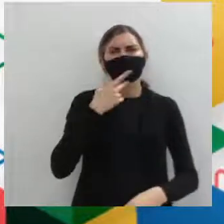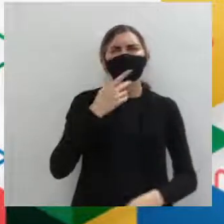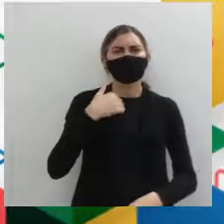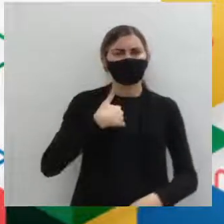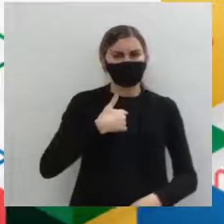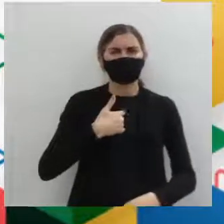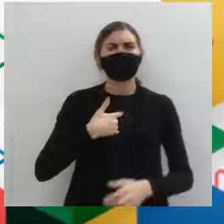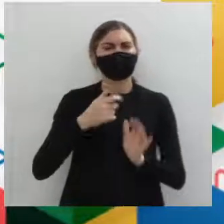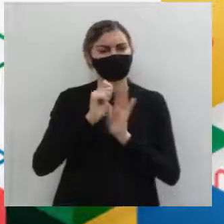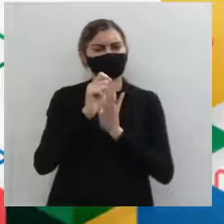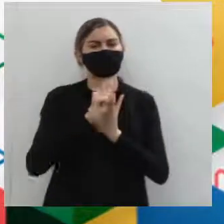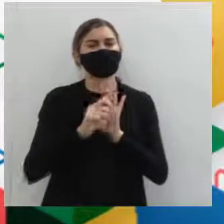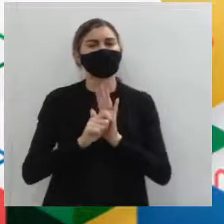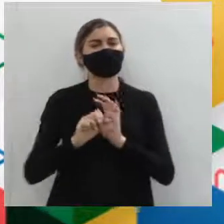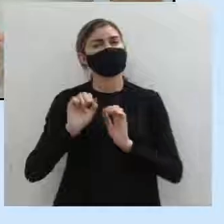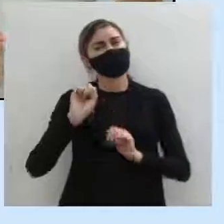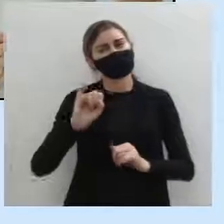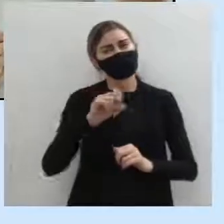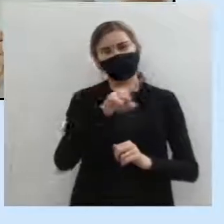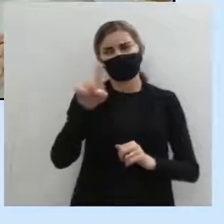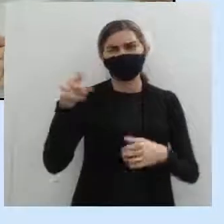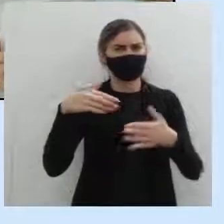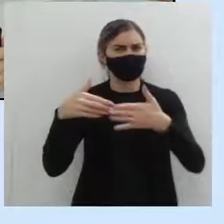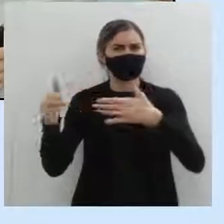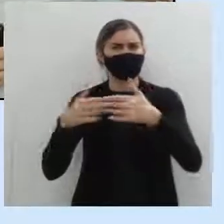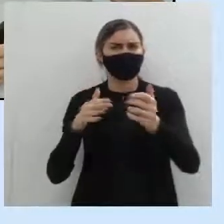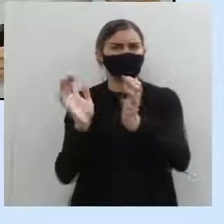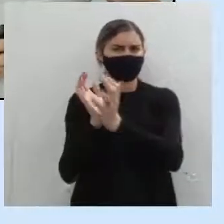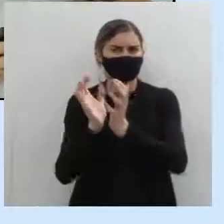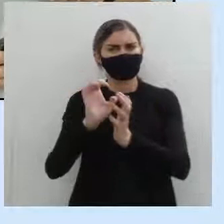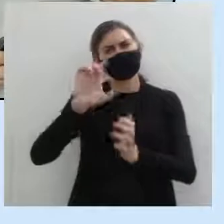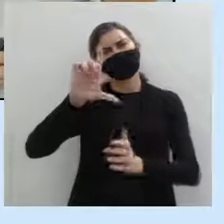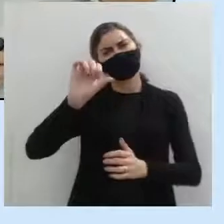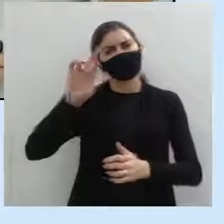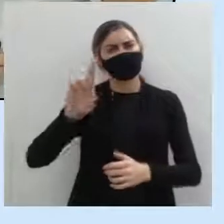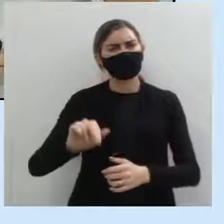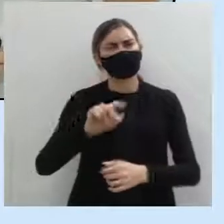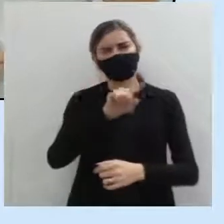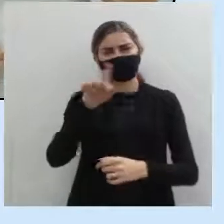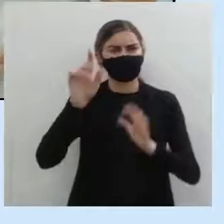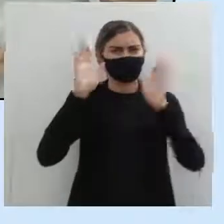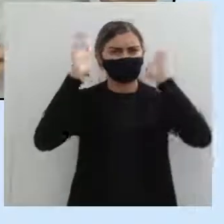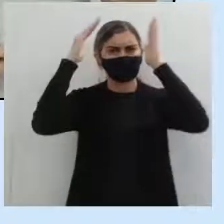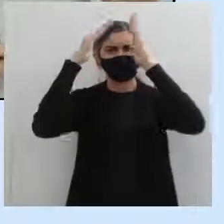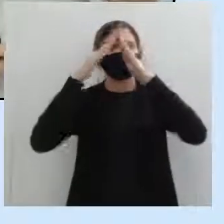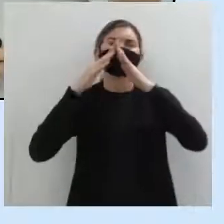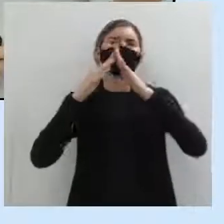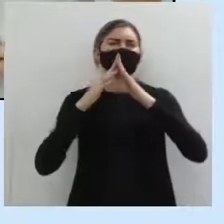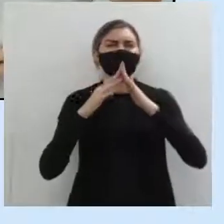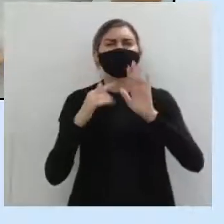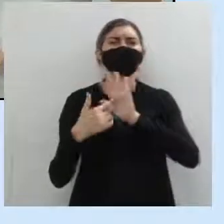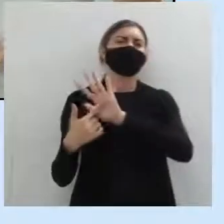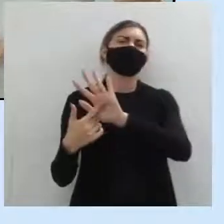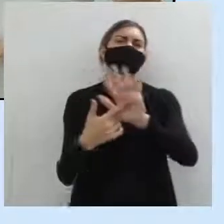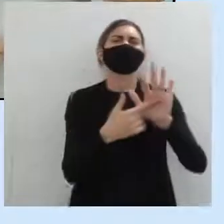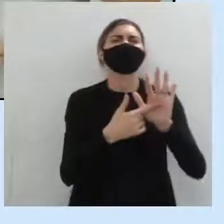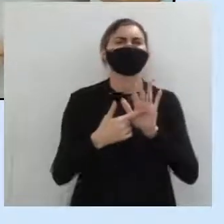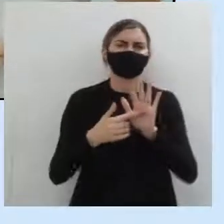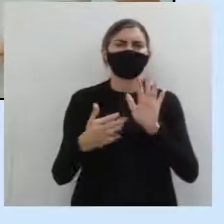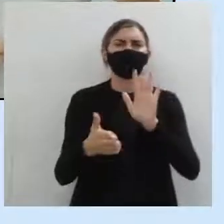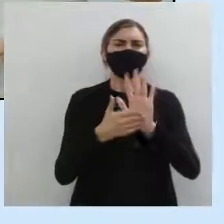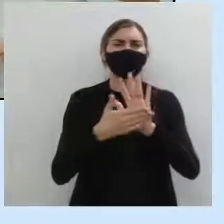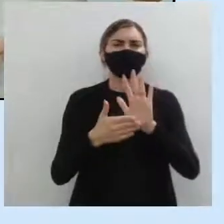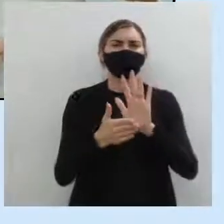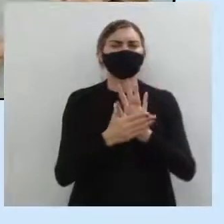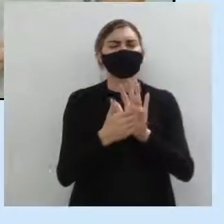se retrataria se qualquer membro do clero, inclusive o Papa, mostrasse com base